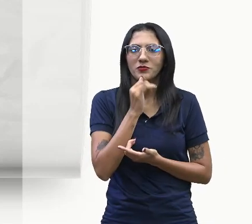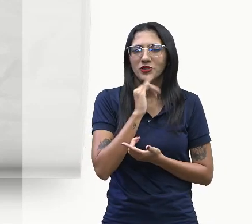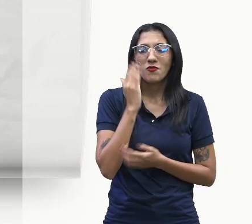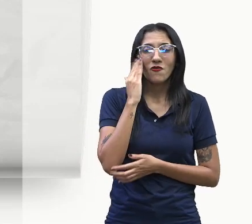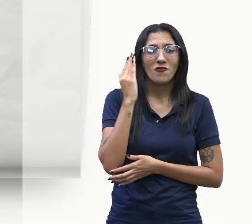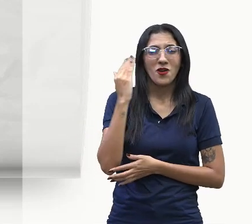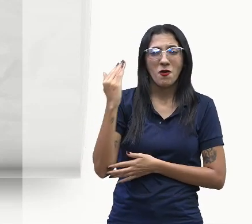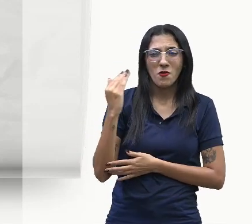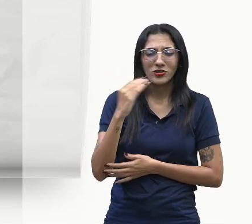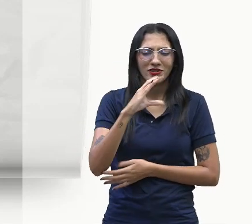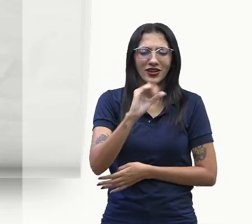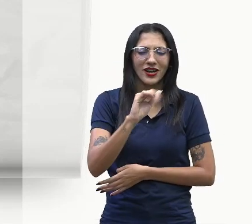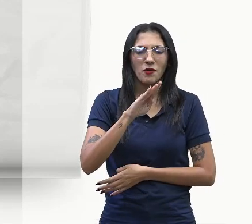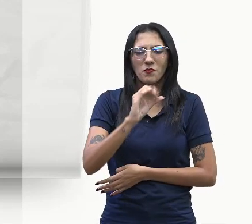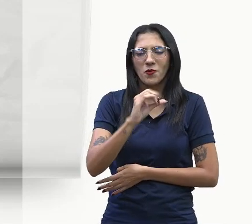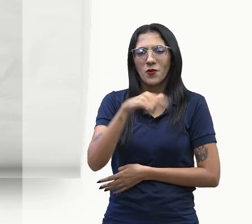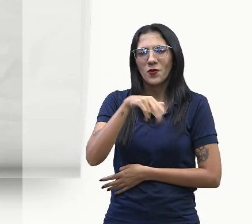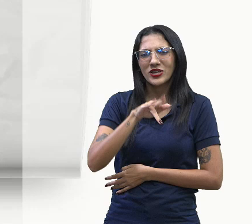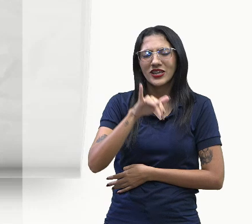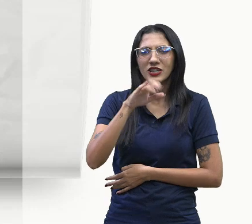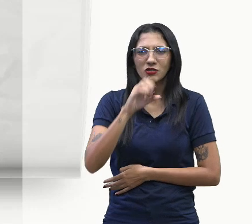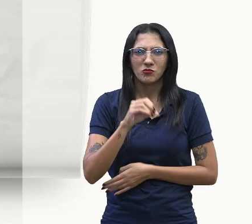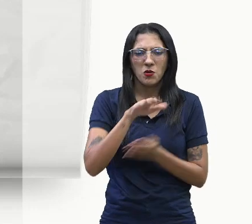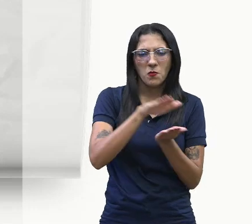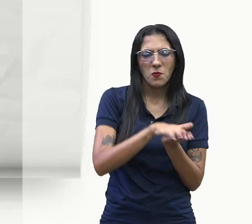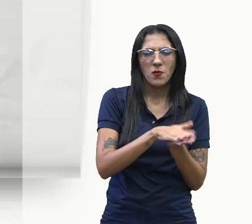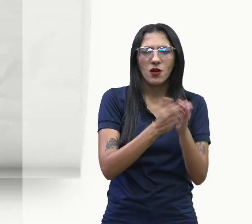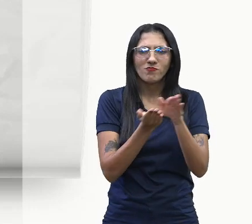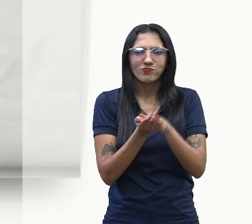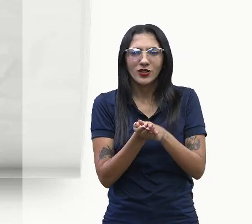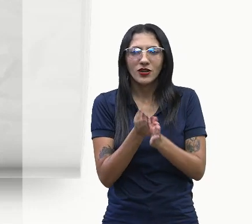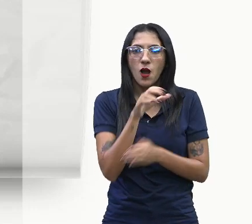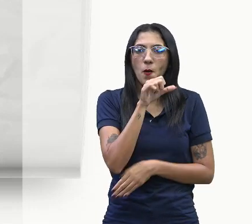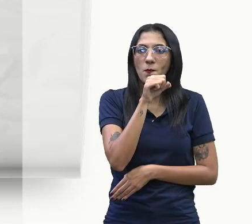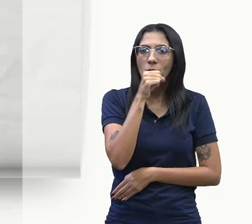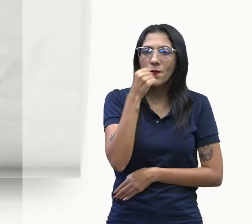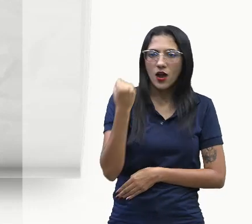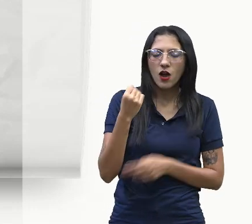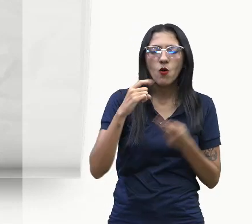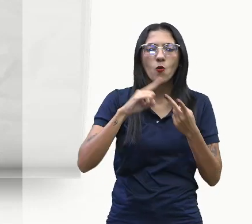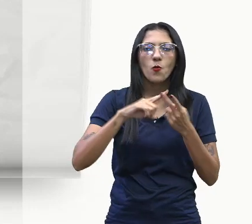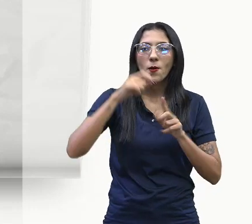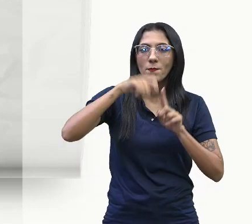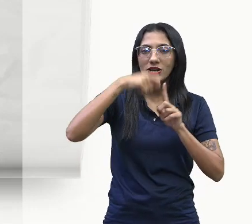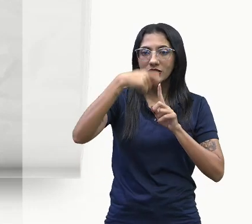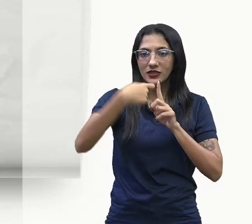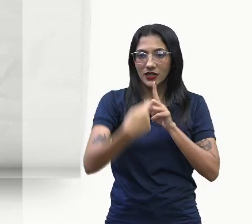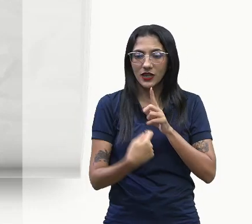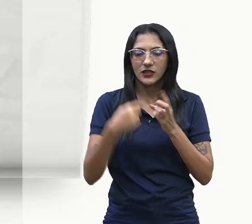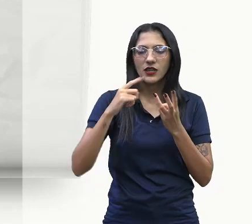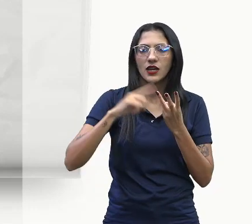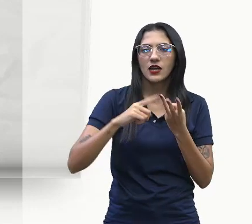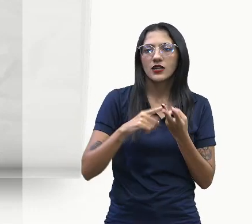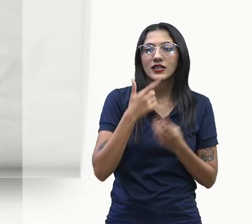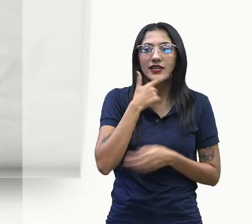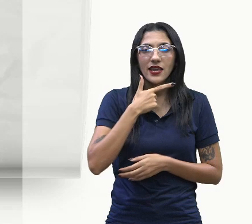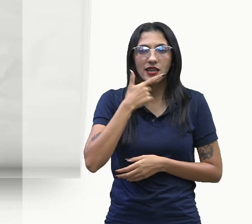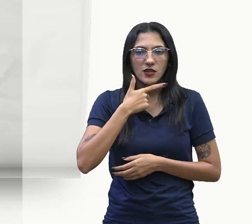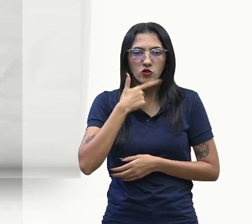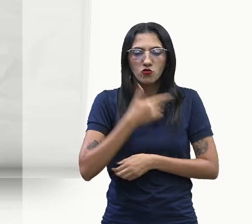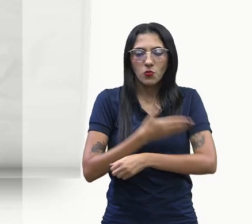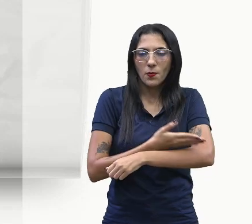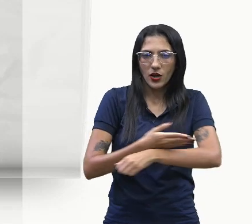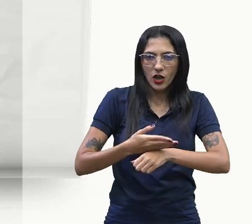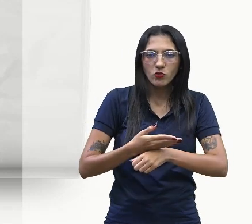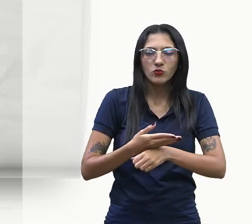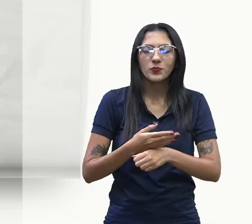famoso X-caboquinho, sanduíche que combina tucumã, banana frita e queijo coalho, um